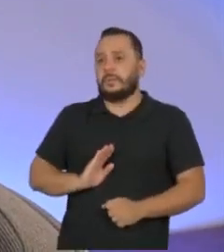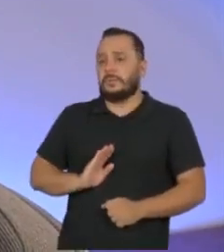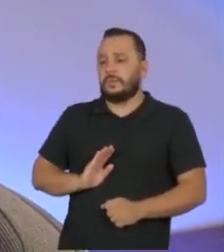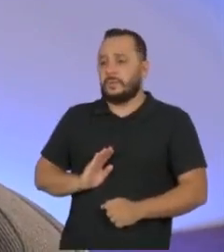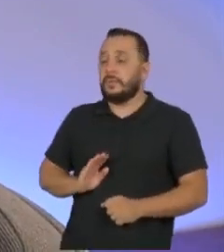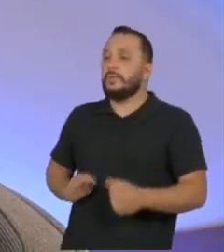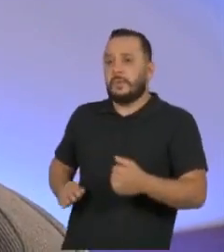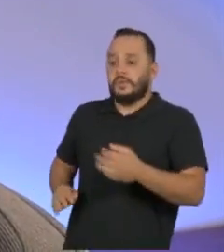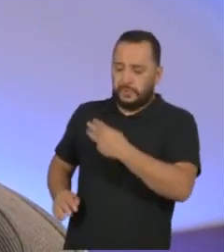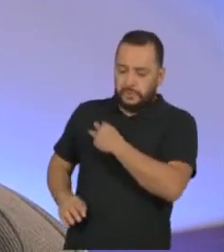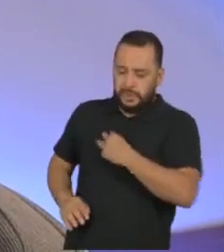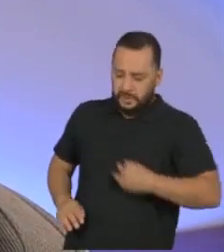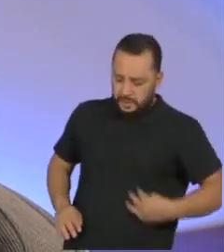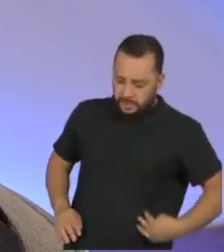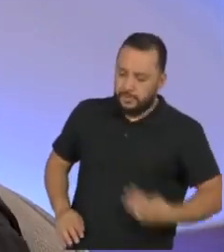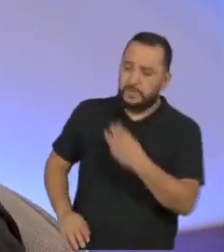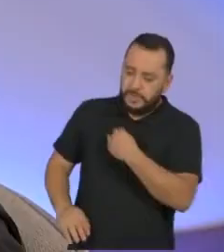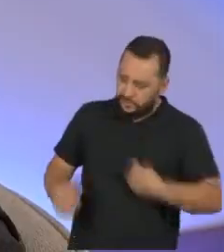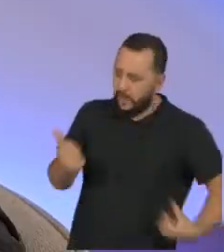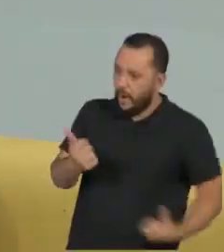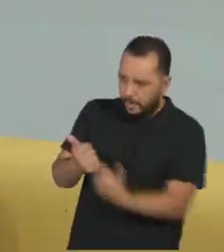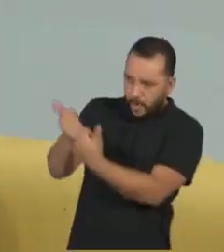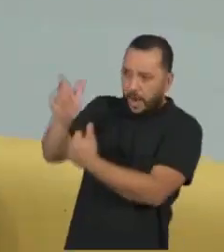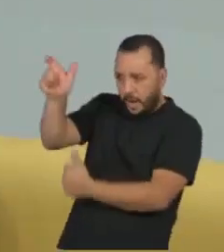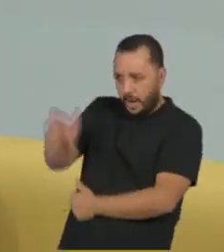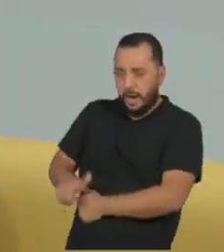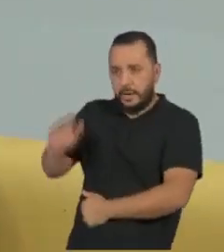governo do presidente Bolsonaro vão apoiar o presidente.